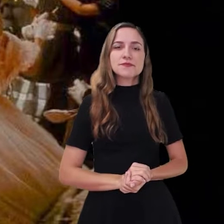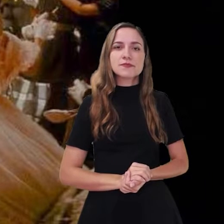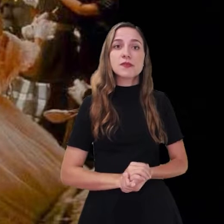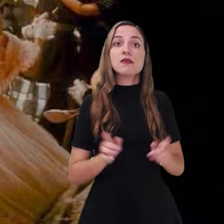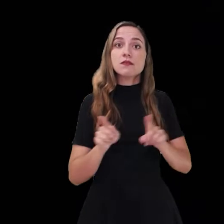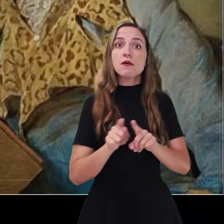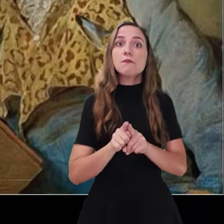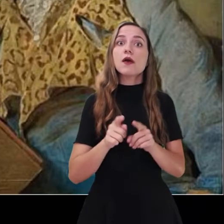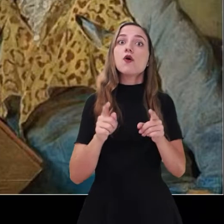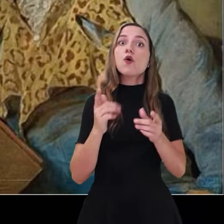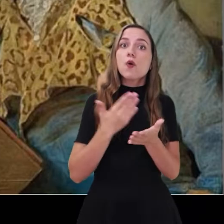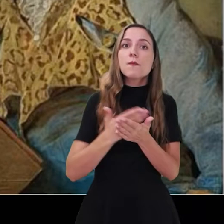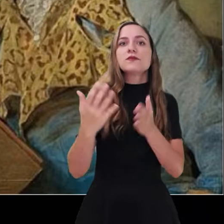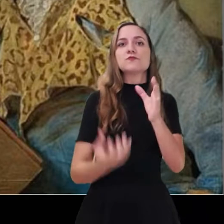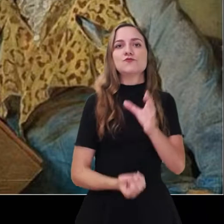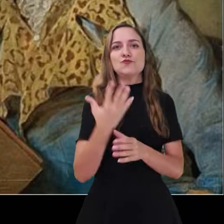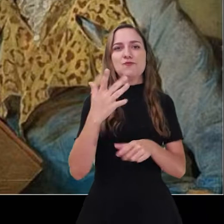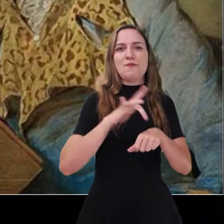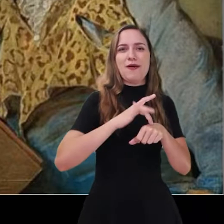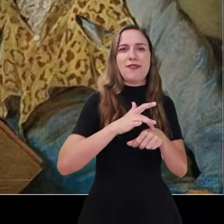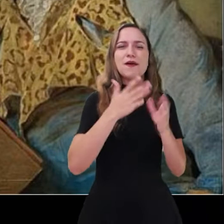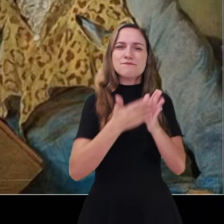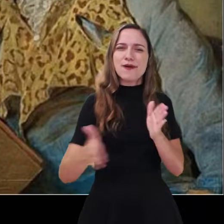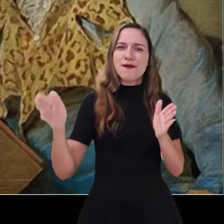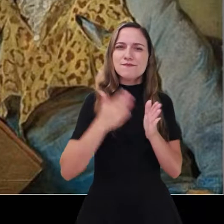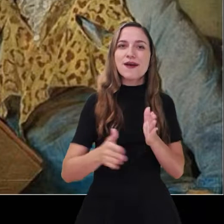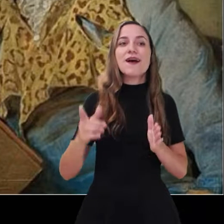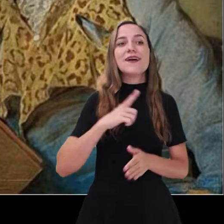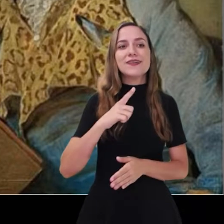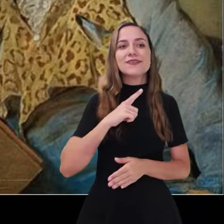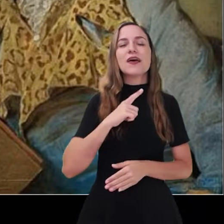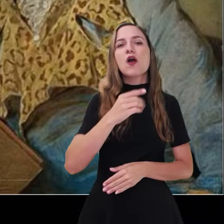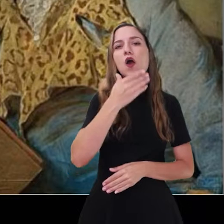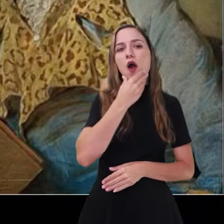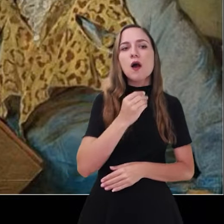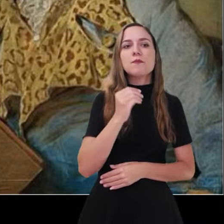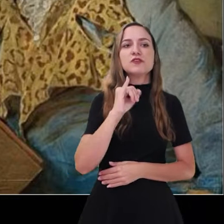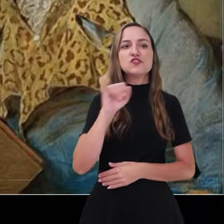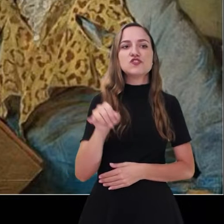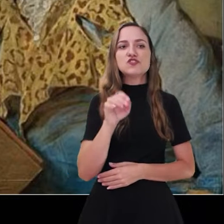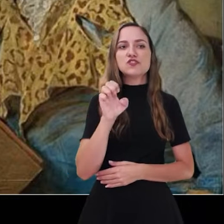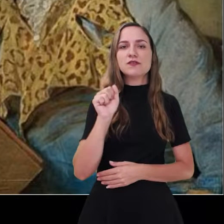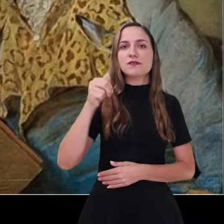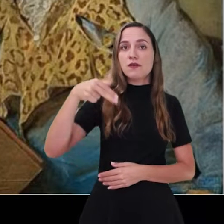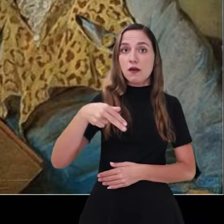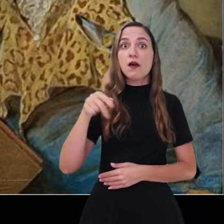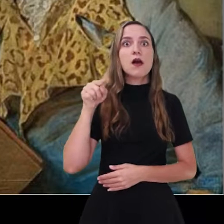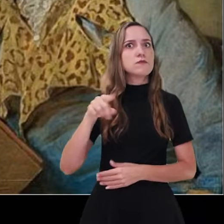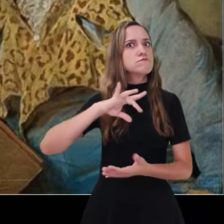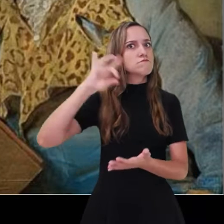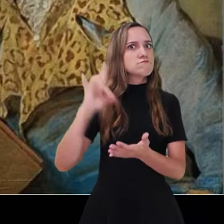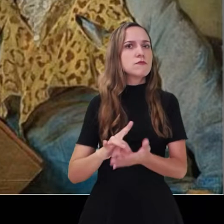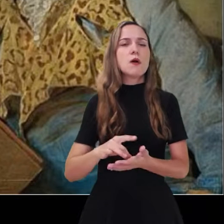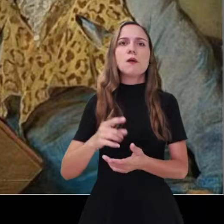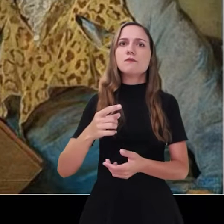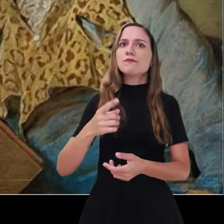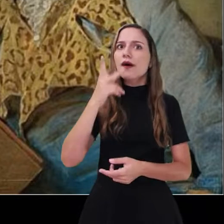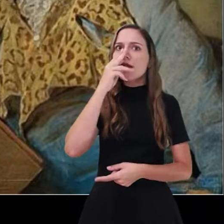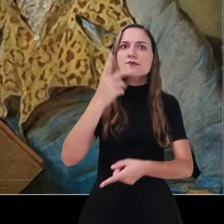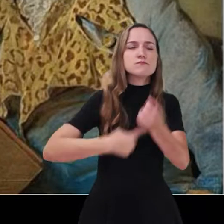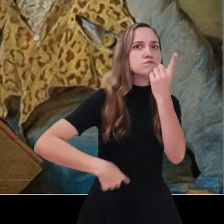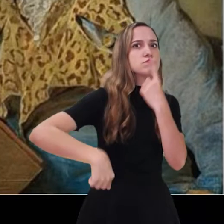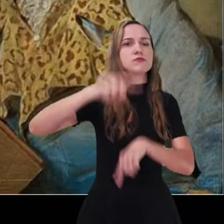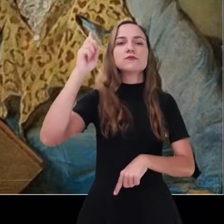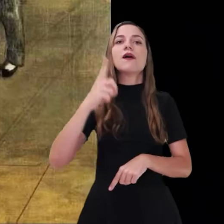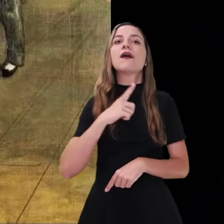de repertório, com o coreógrafo Jean-Georges Noverre, que revoluciona os espetáculos ao tirar as máscaras